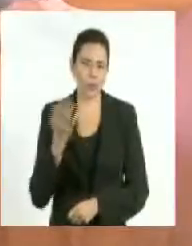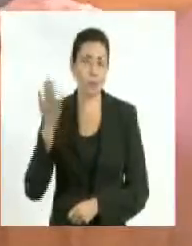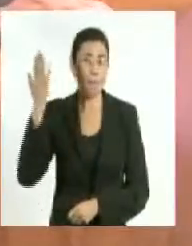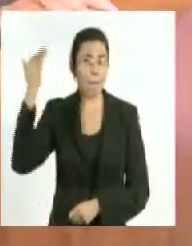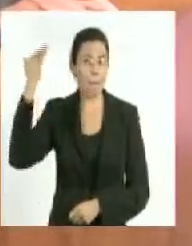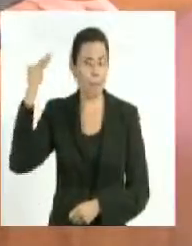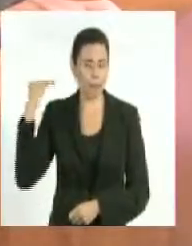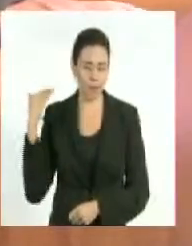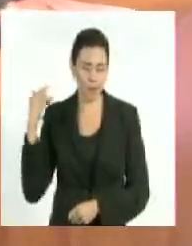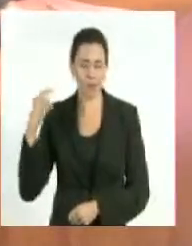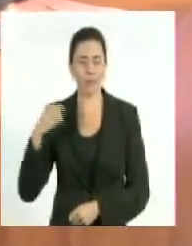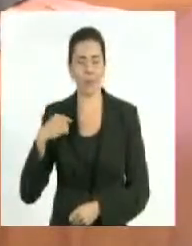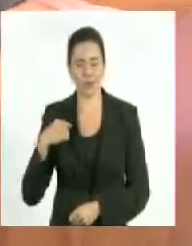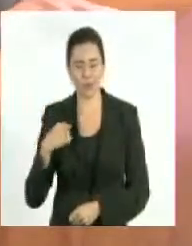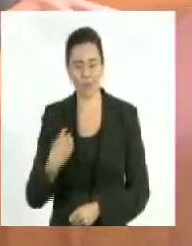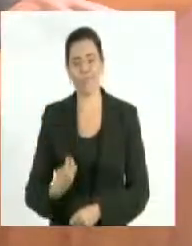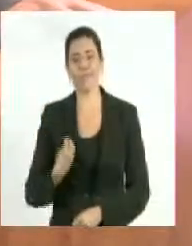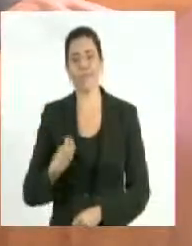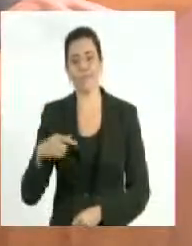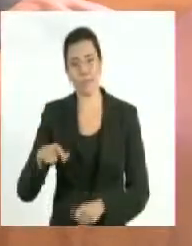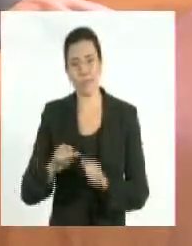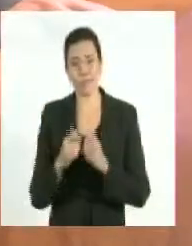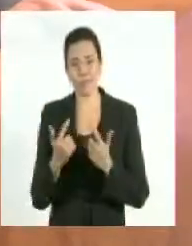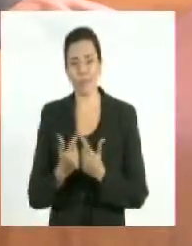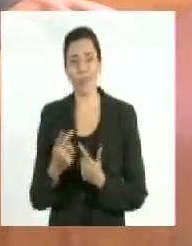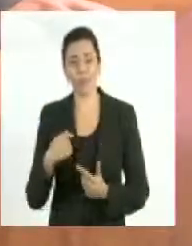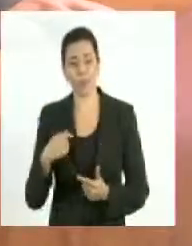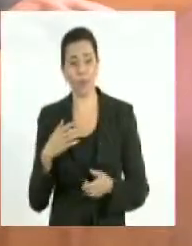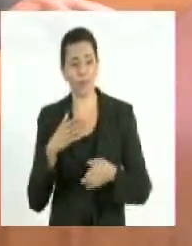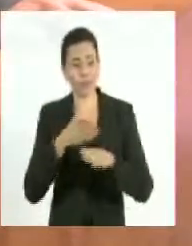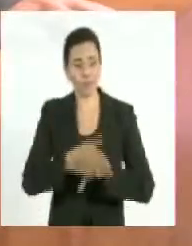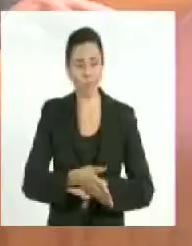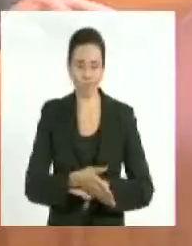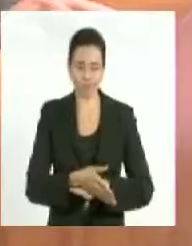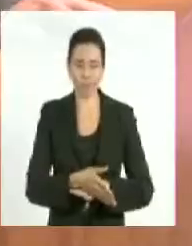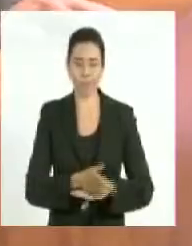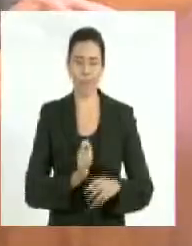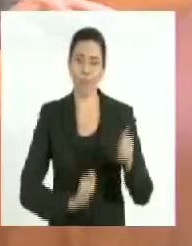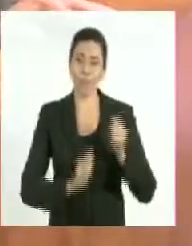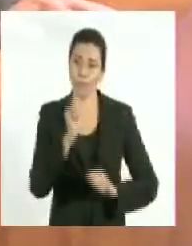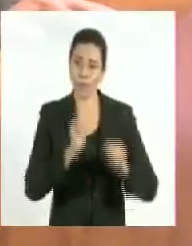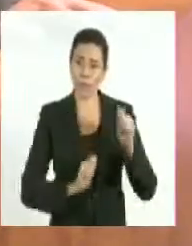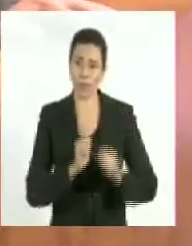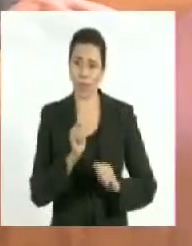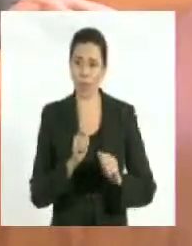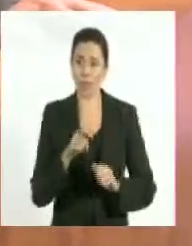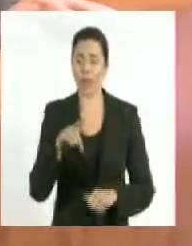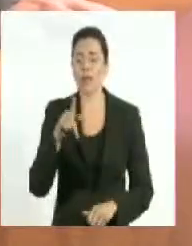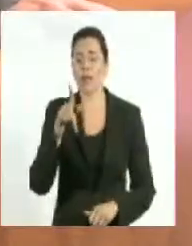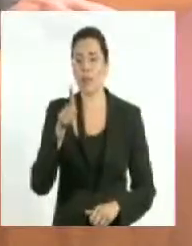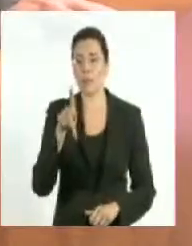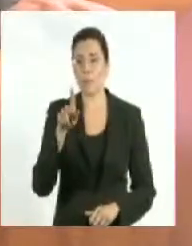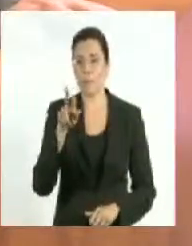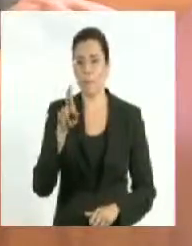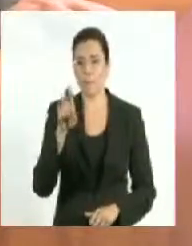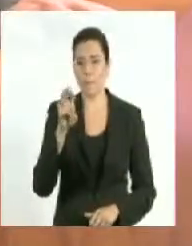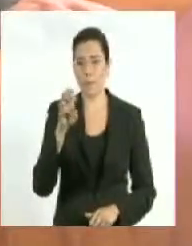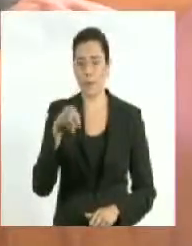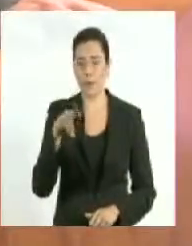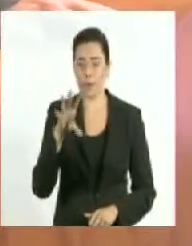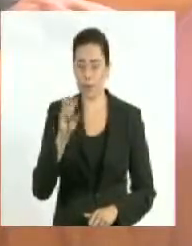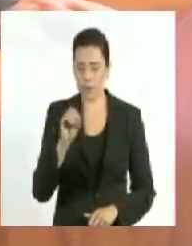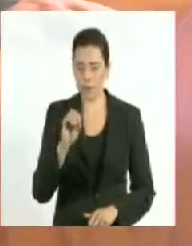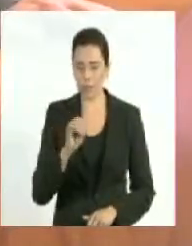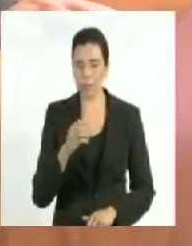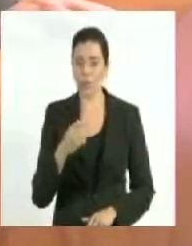ter visitado a refinaria Prêmio, e cheguei aqui, mostrei